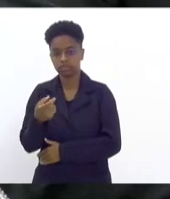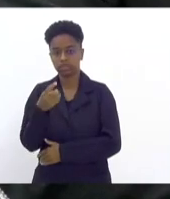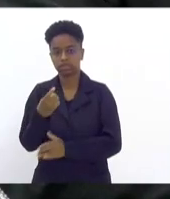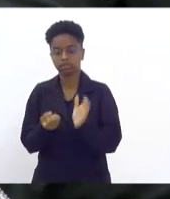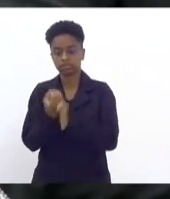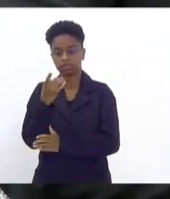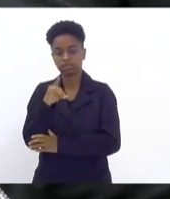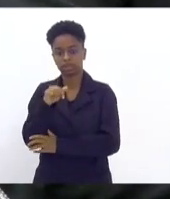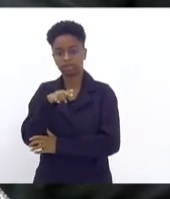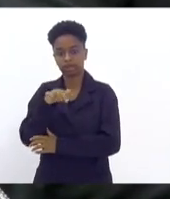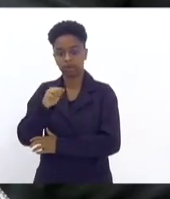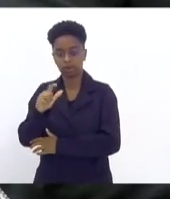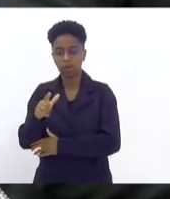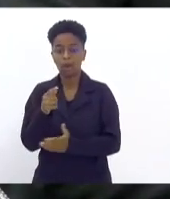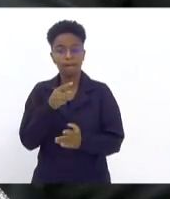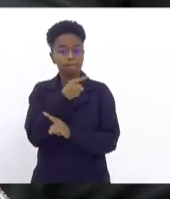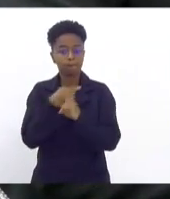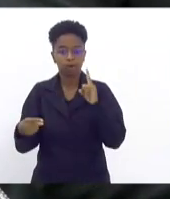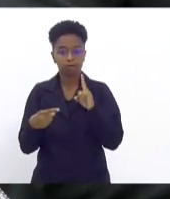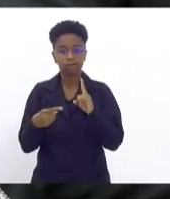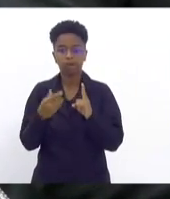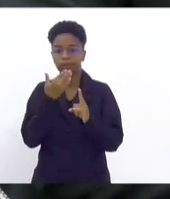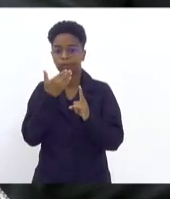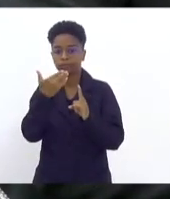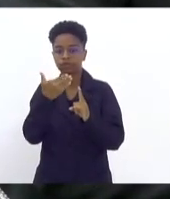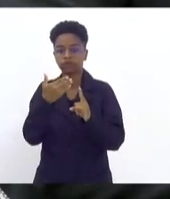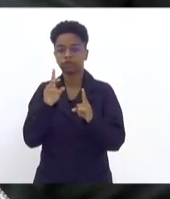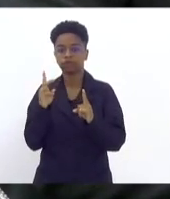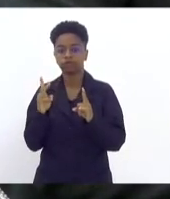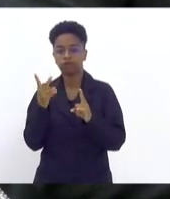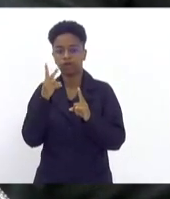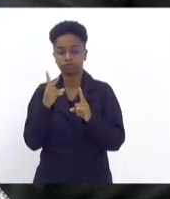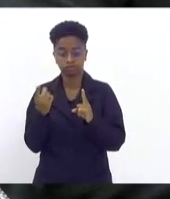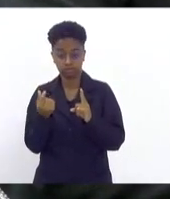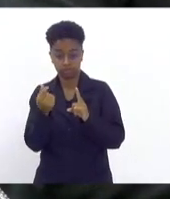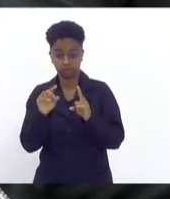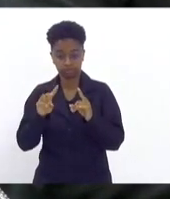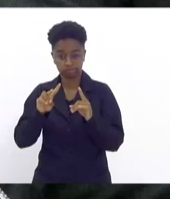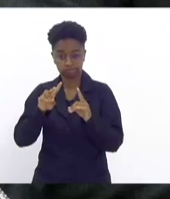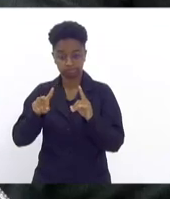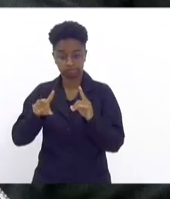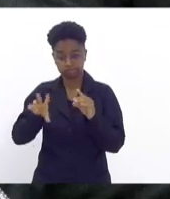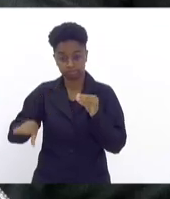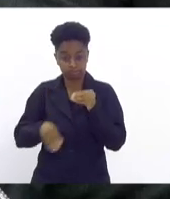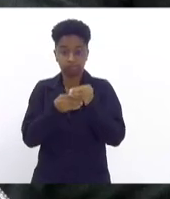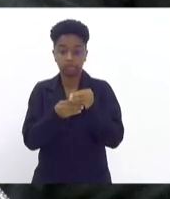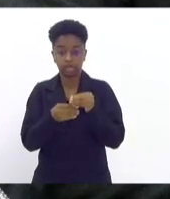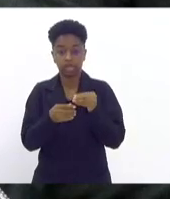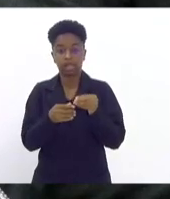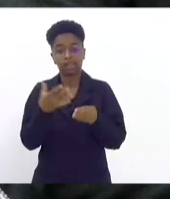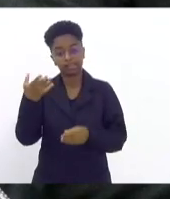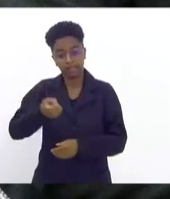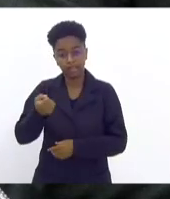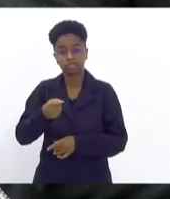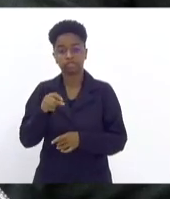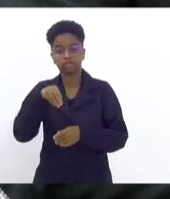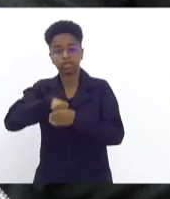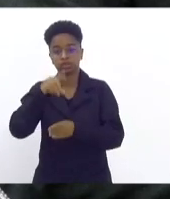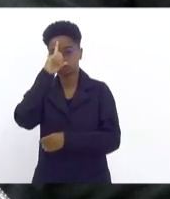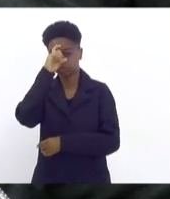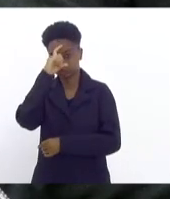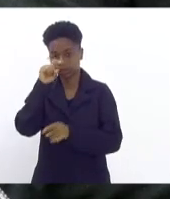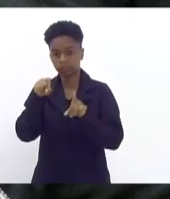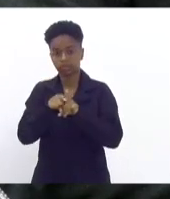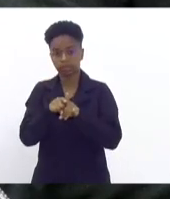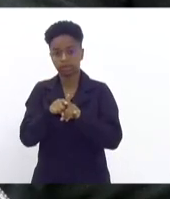que fica proibida a cobrança de valor adicional pelo uso de equipamentos suplementares em leitos de hospitais, clínicas e maternidades e congêneres no